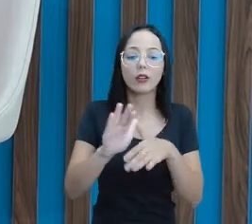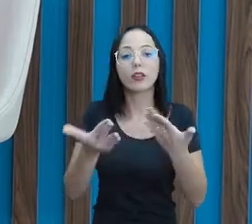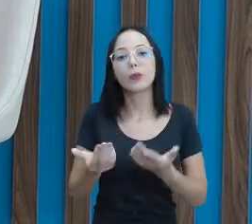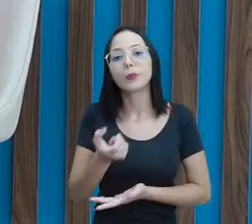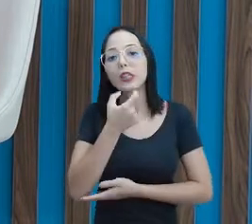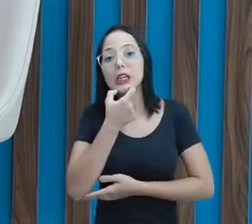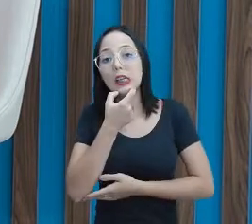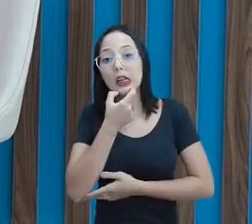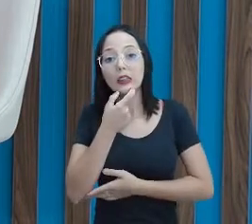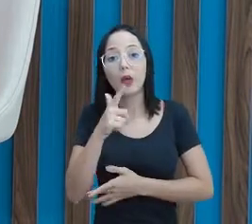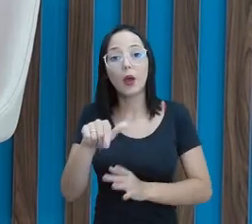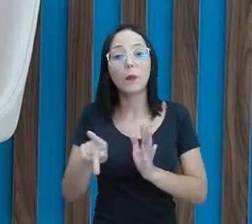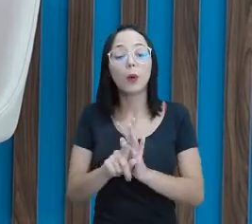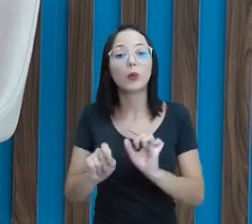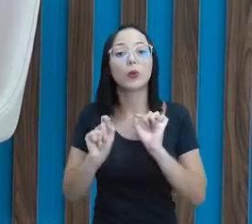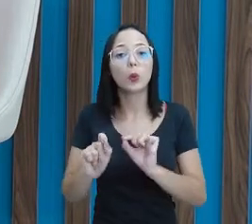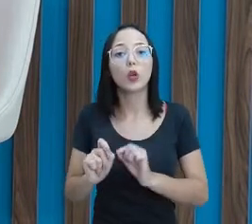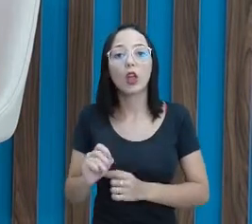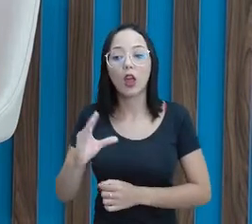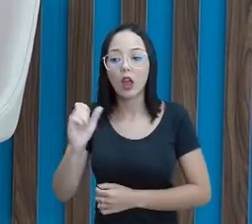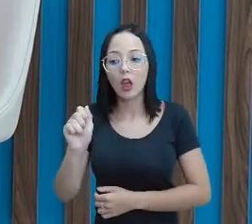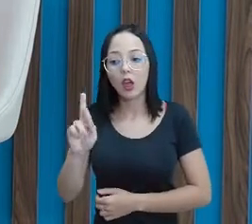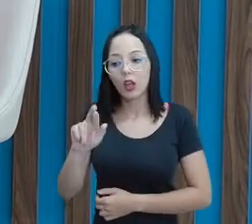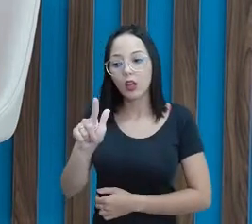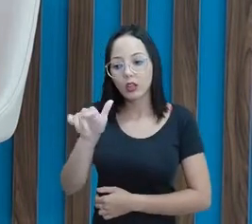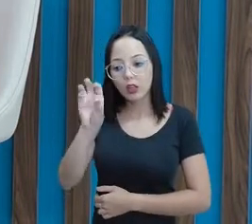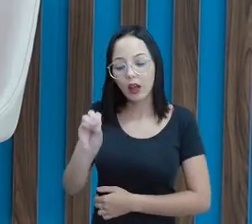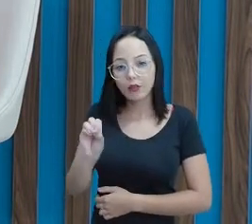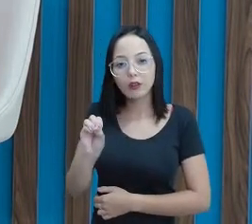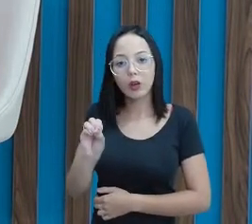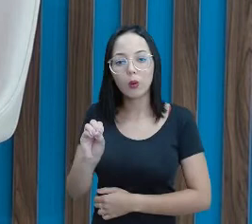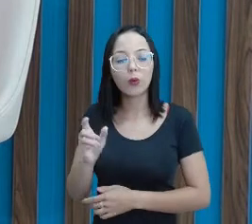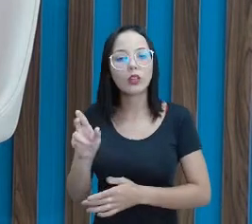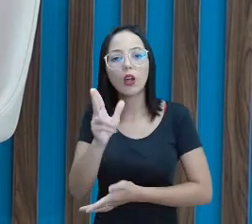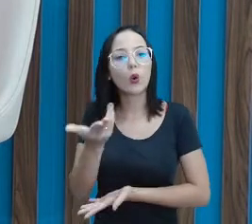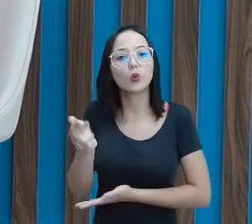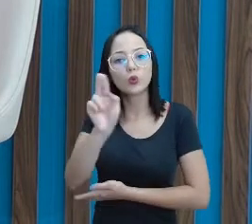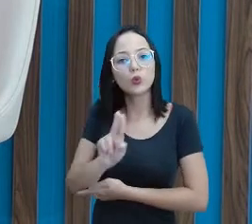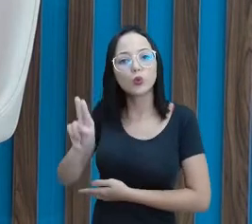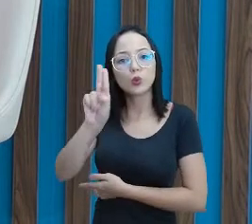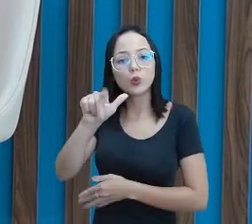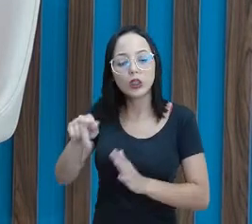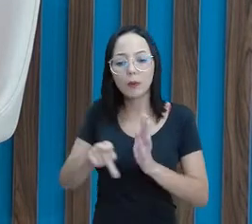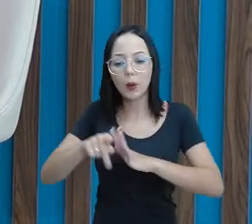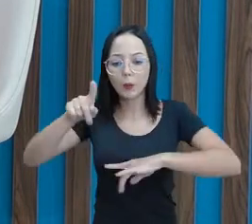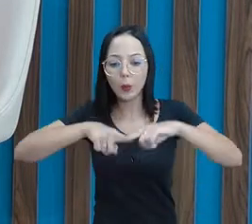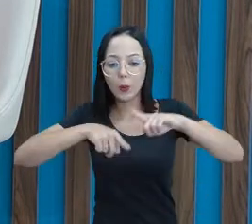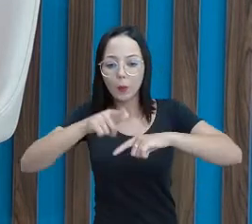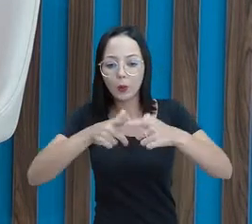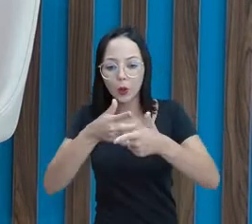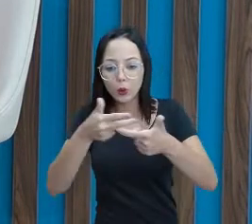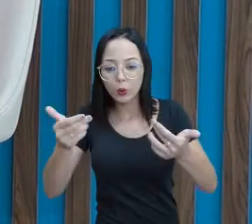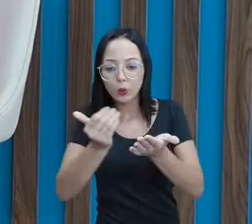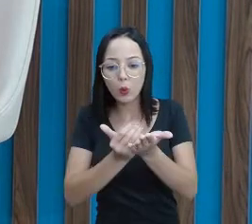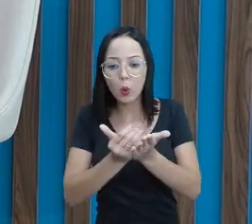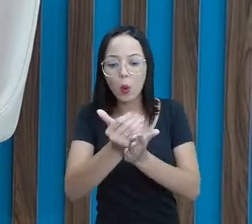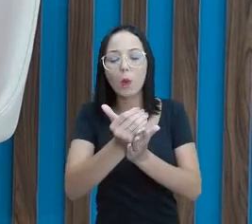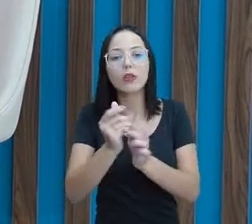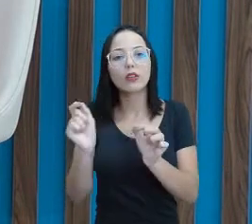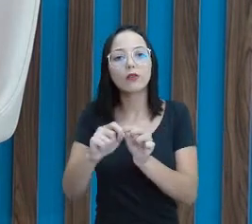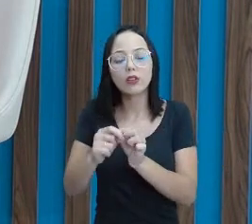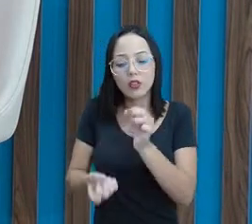era riquíssima em carvão mineral. E aí eles utilizam esse produto para começar a